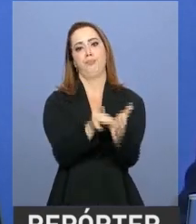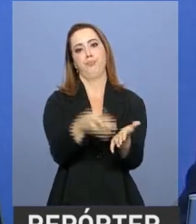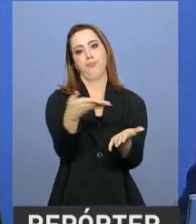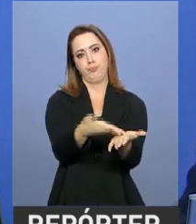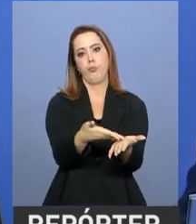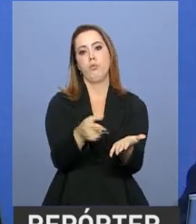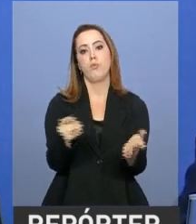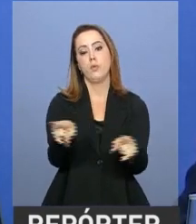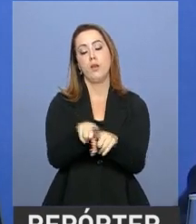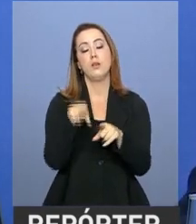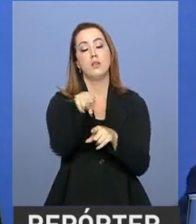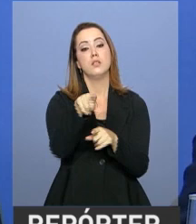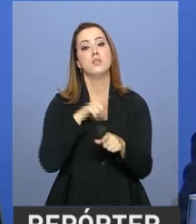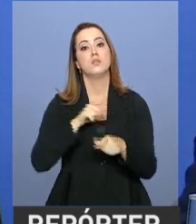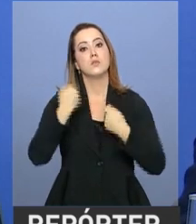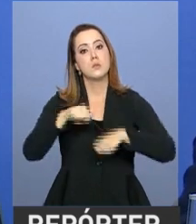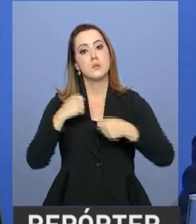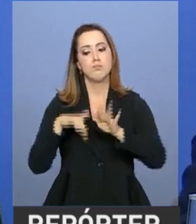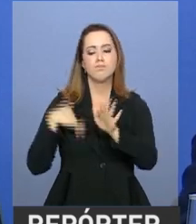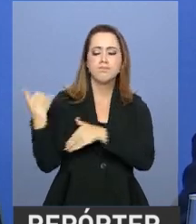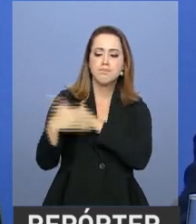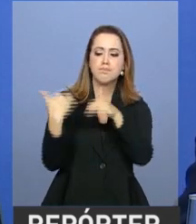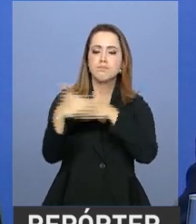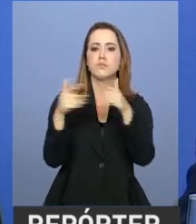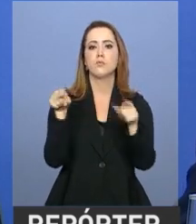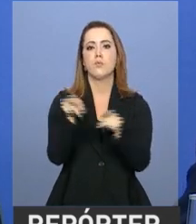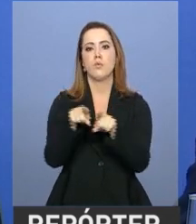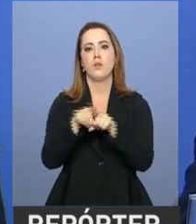E você precisa crescer.